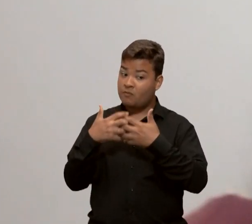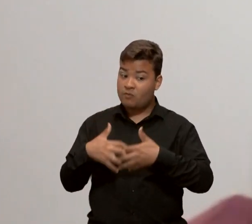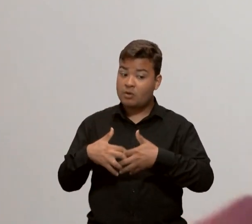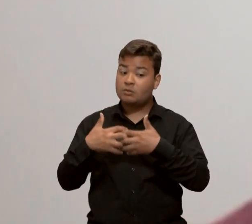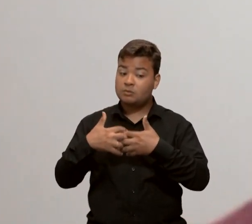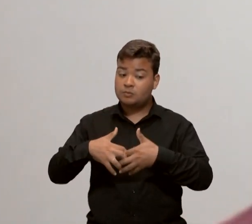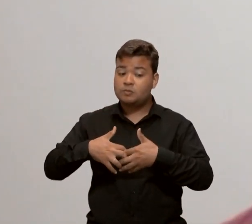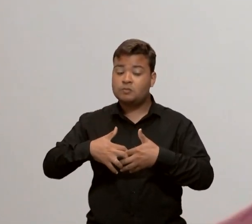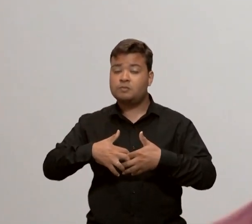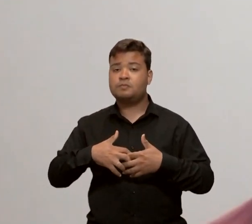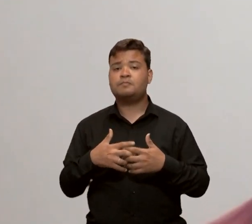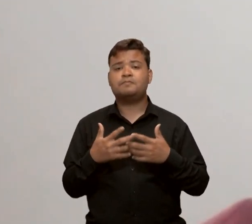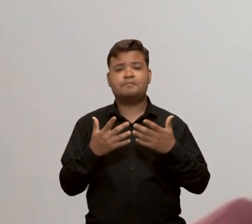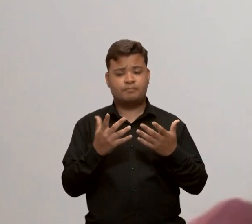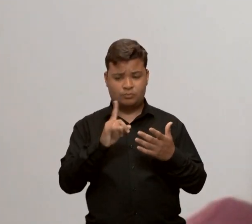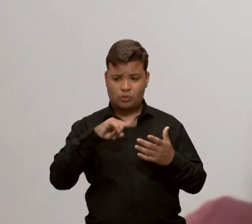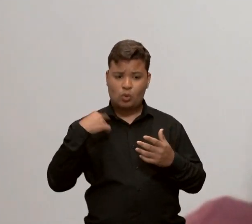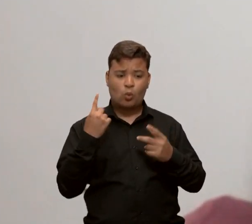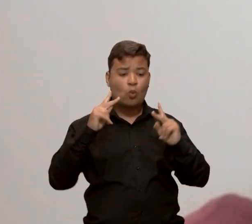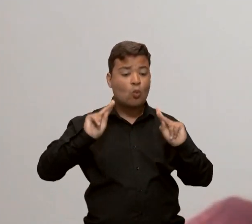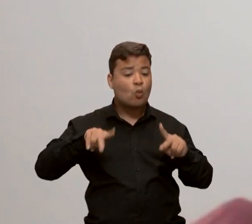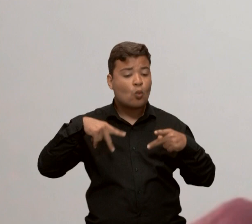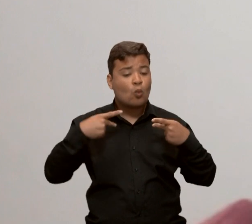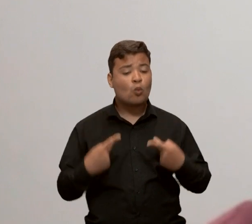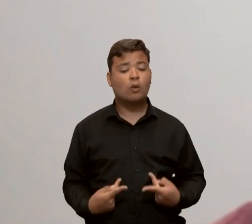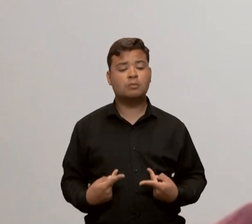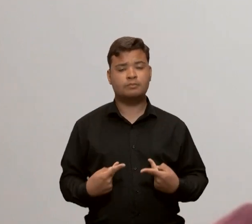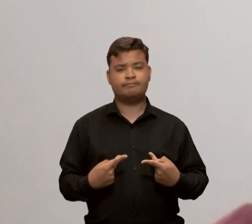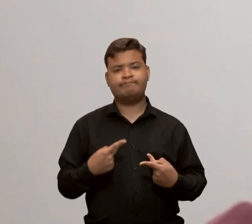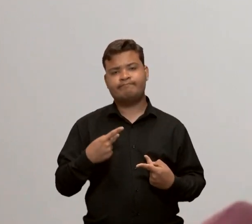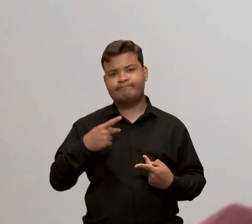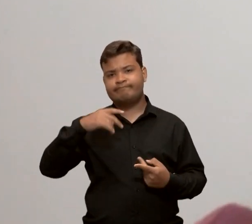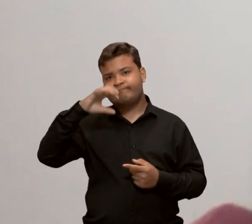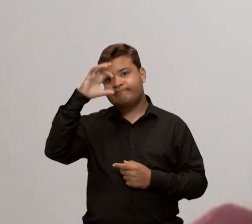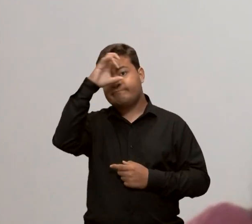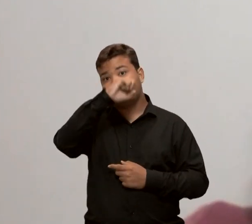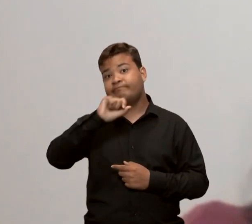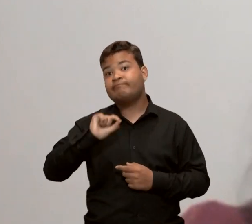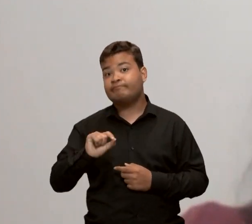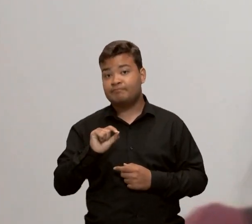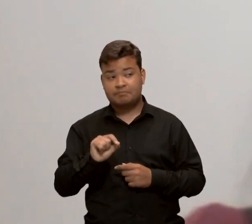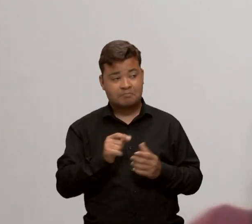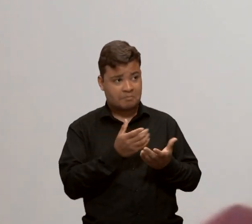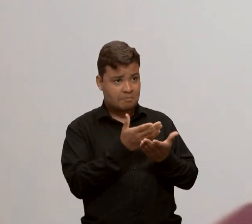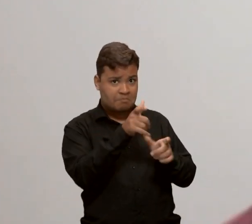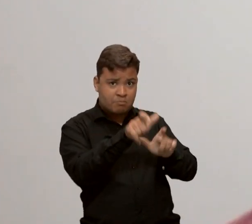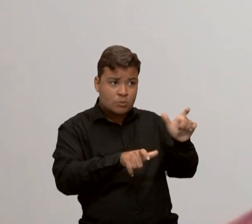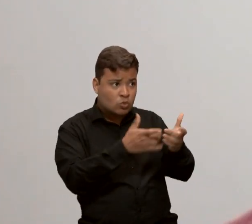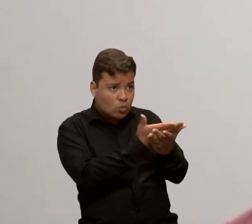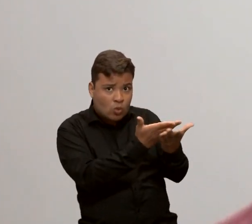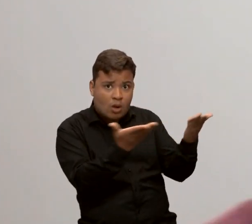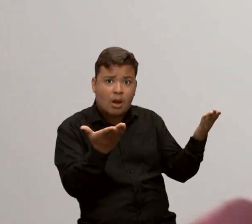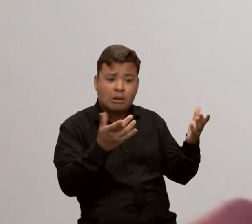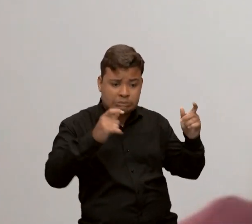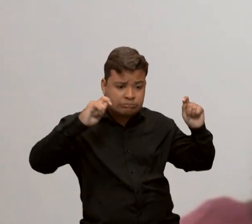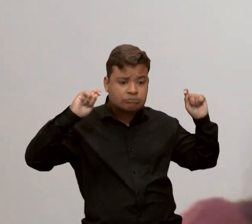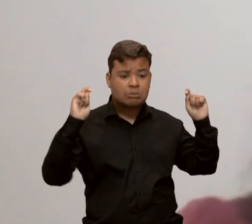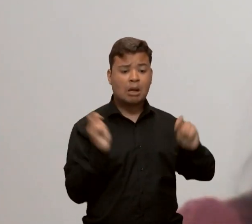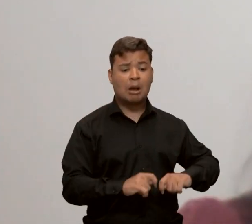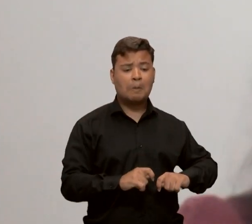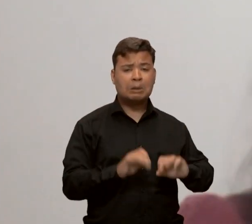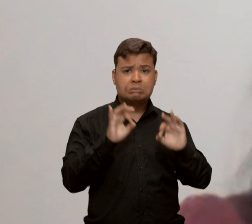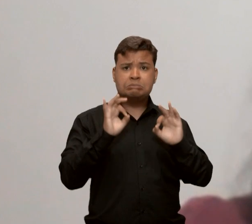né? Como seres humanos, né? Que essas pessoas, elas são capazes, né? Como a professora falou do capacitismo, elas